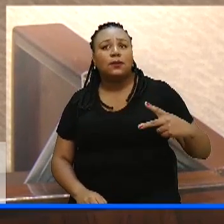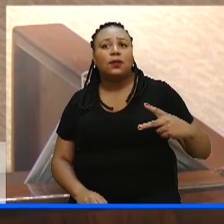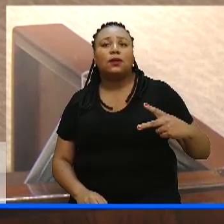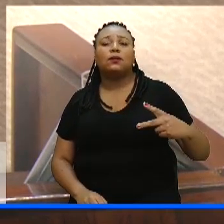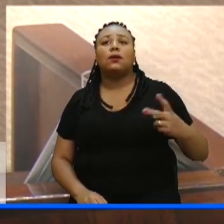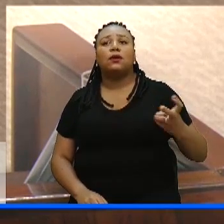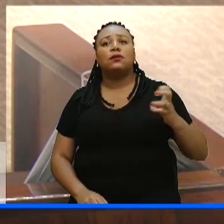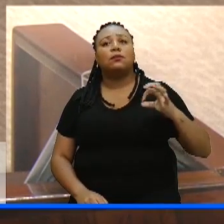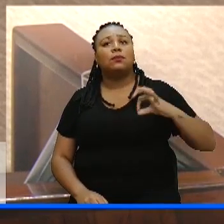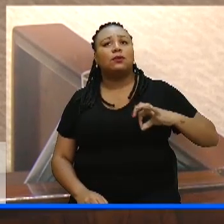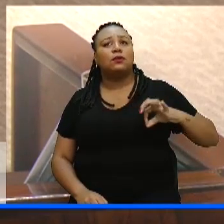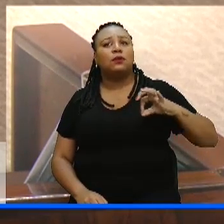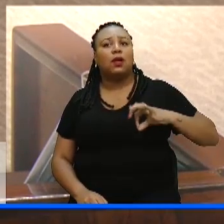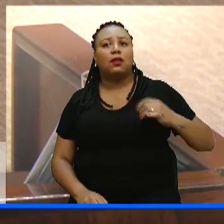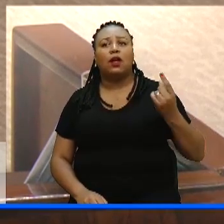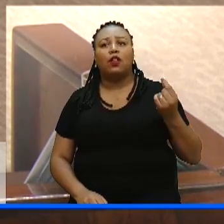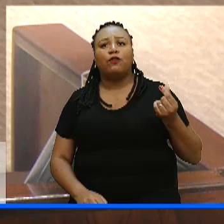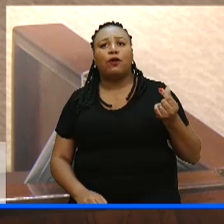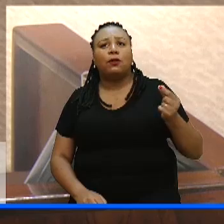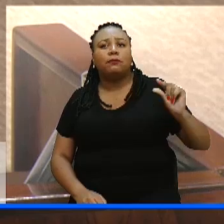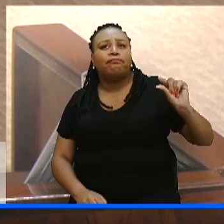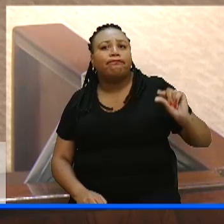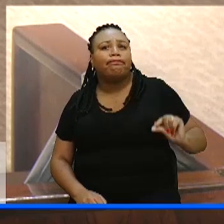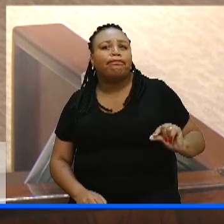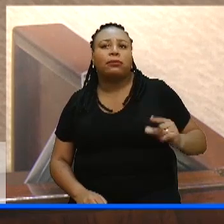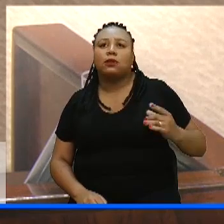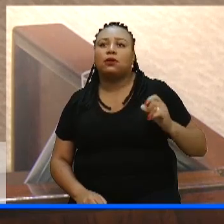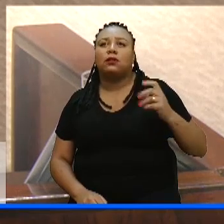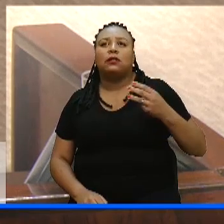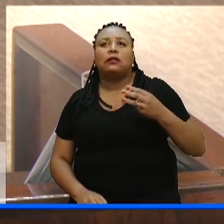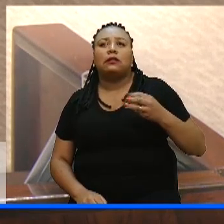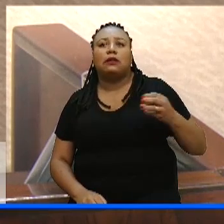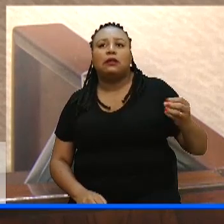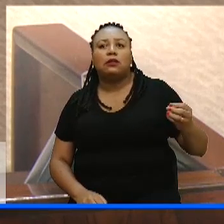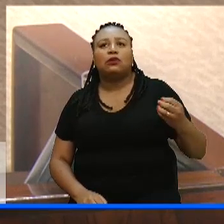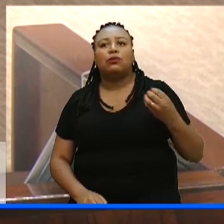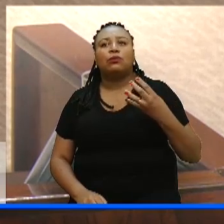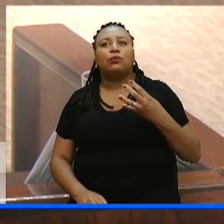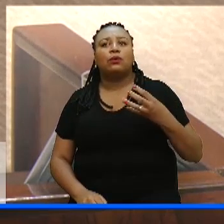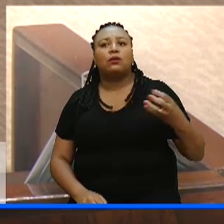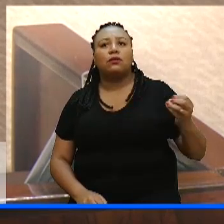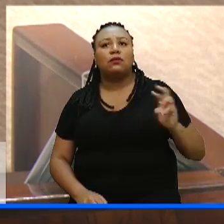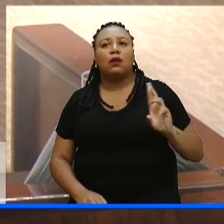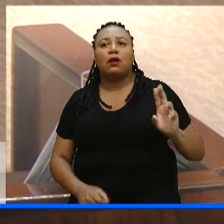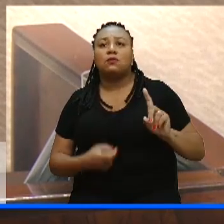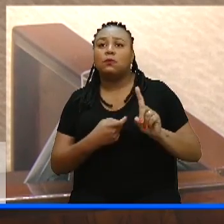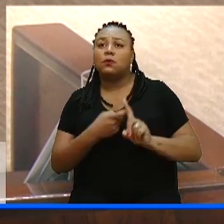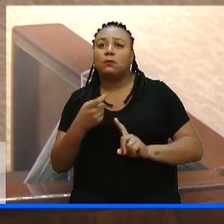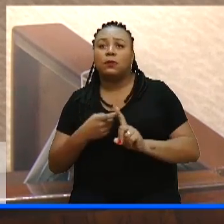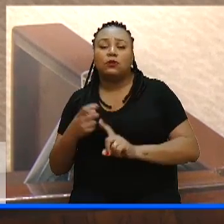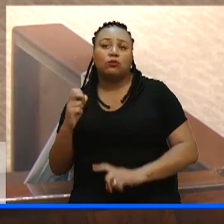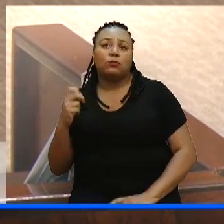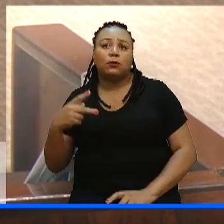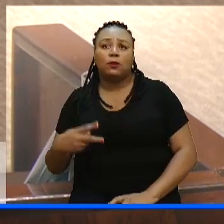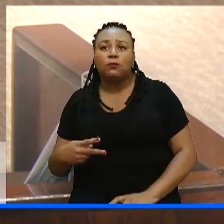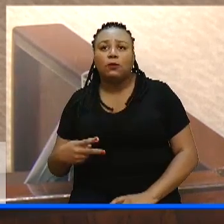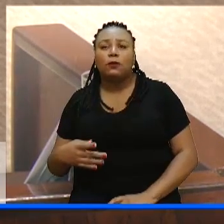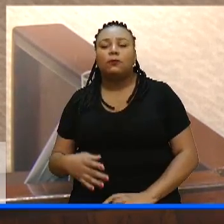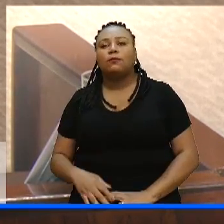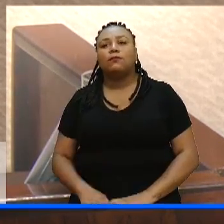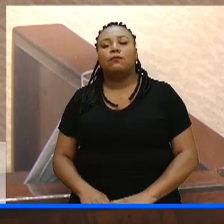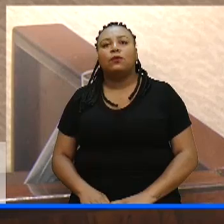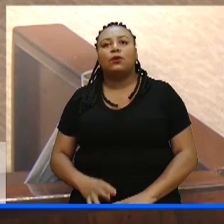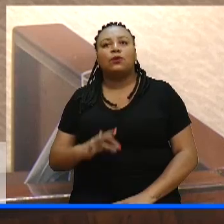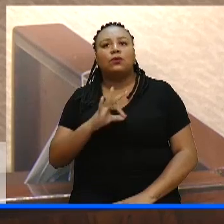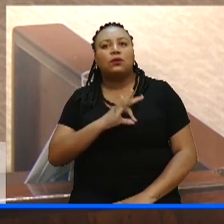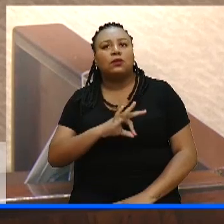ganhando valores irrisórios de aposentadoria 300 400 reais por mês de aposentadoria com